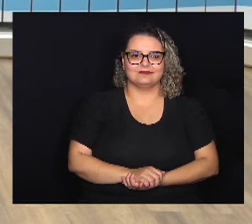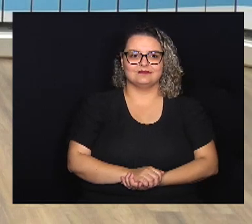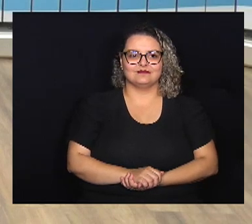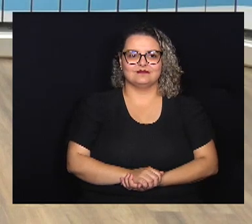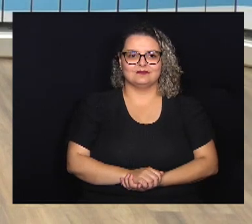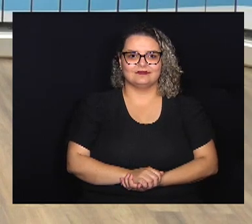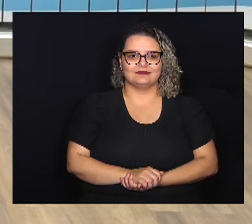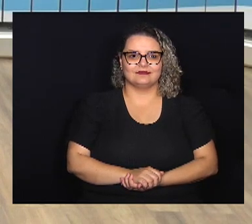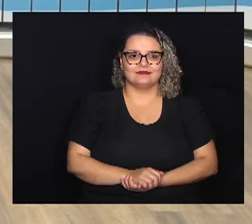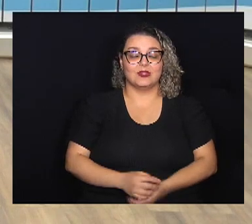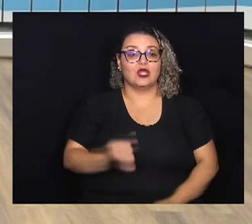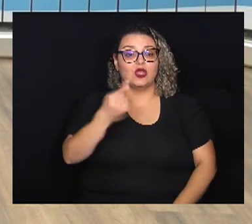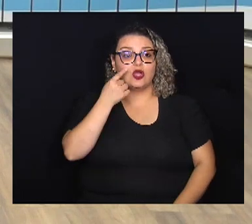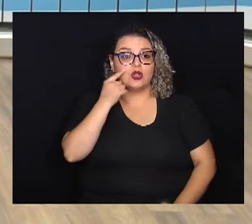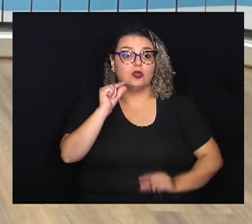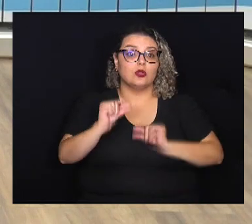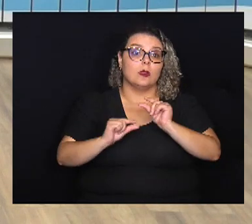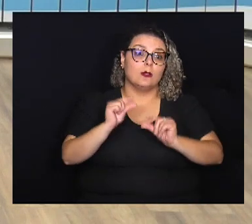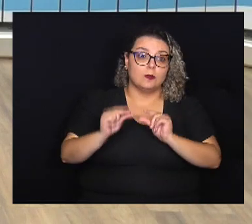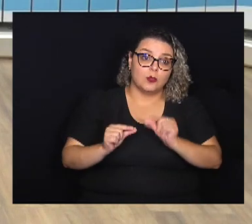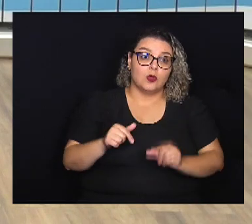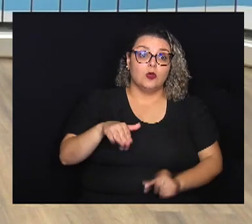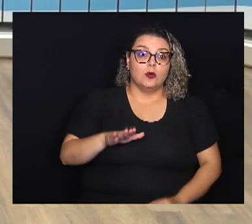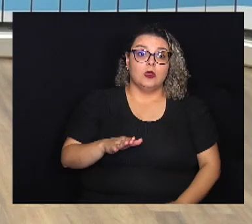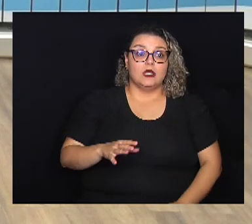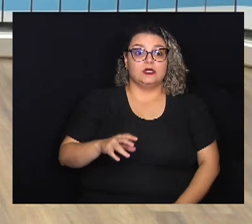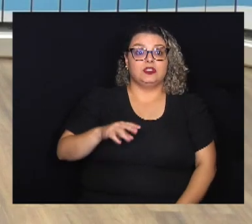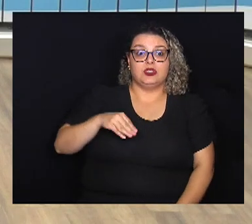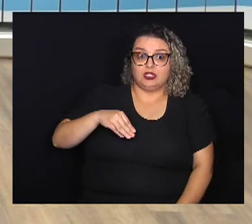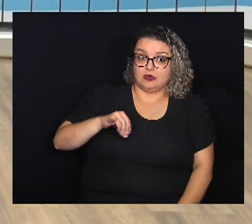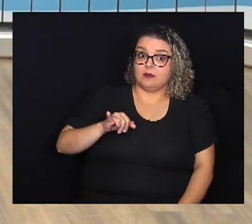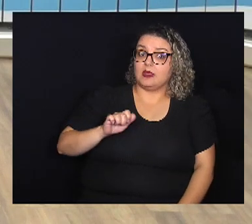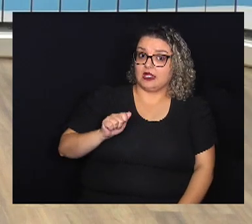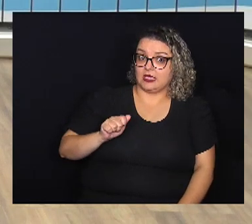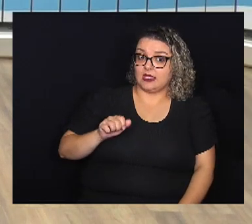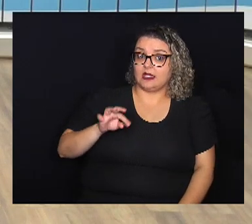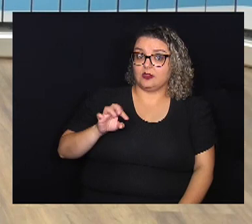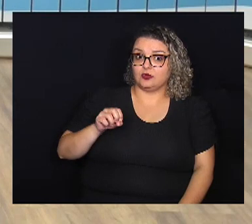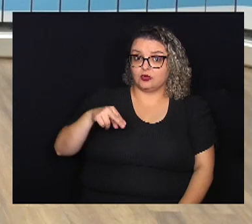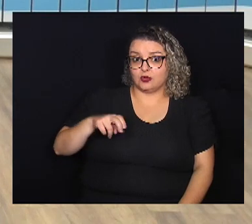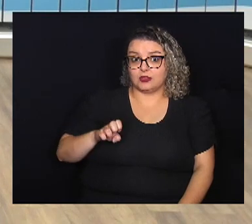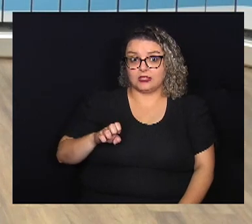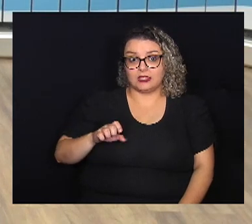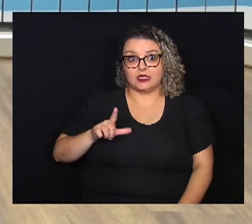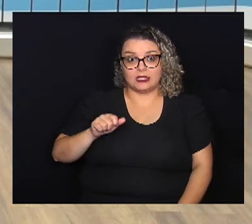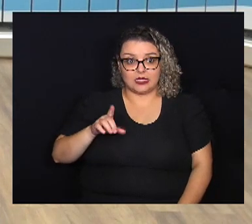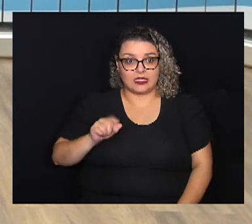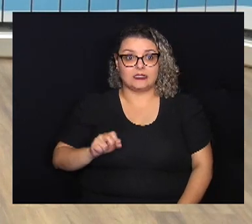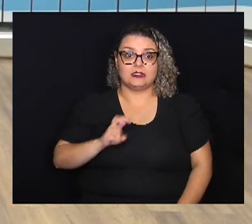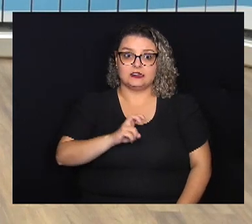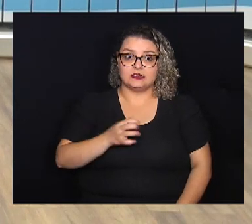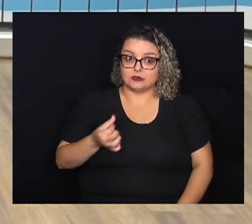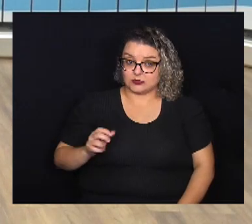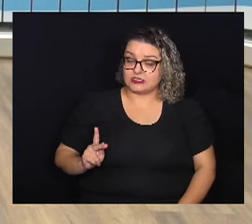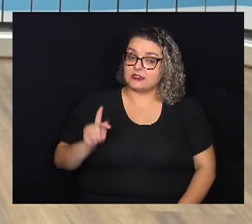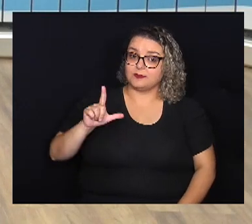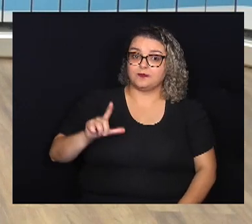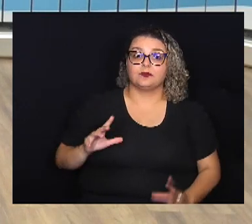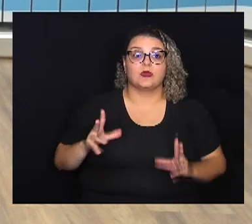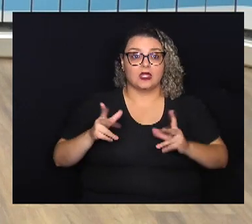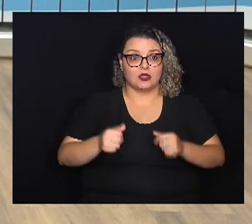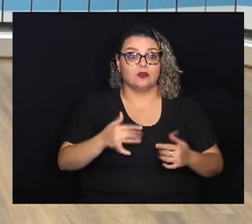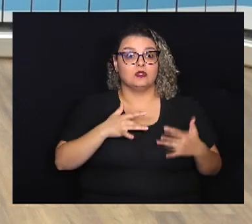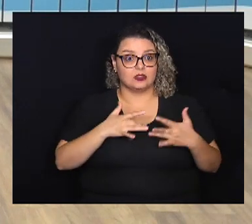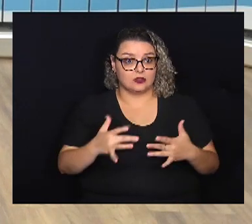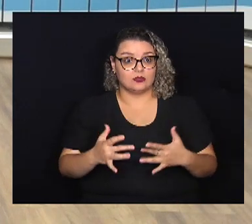E olha, um pouco mais dessa meia tonelada e 56 quilos se juntou a toda a doação da cidade.